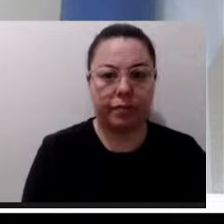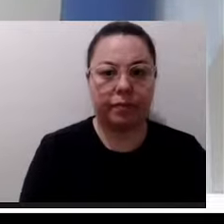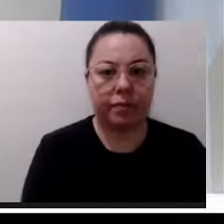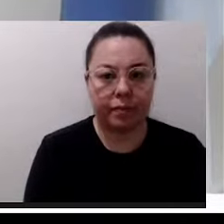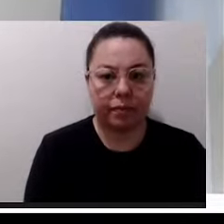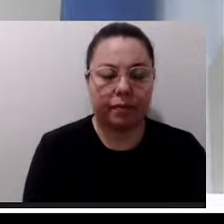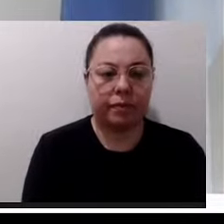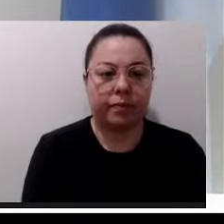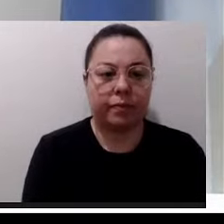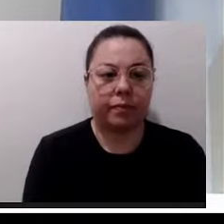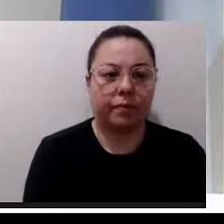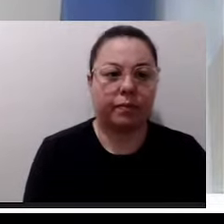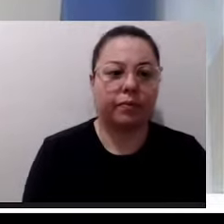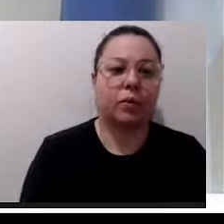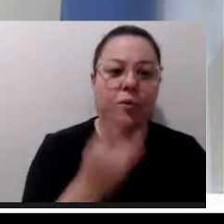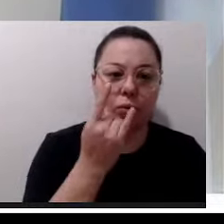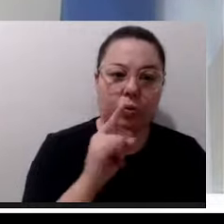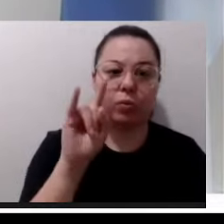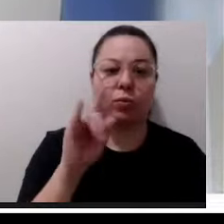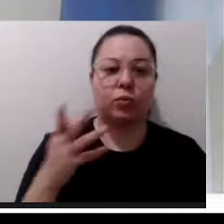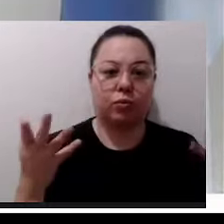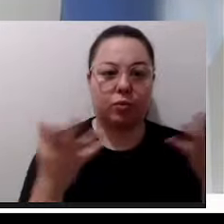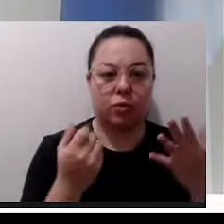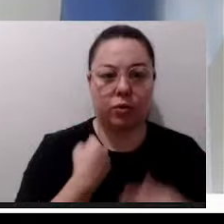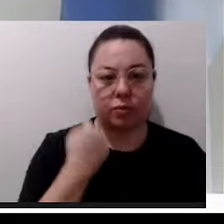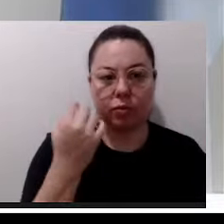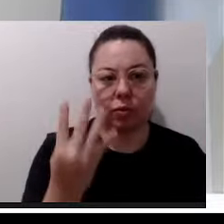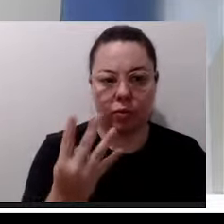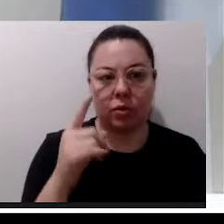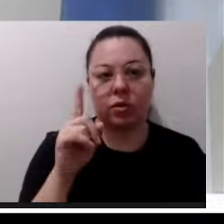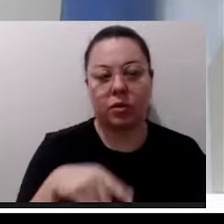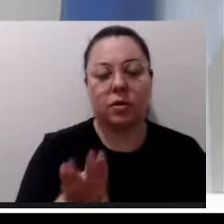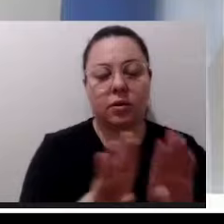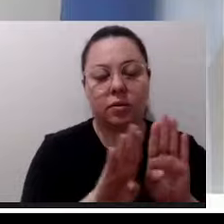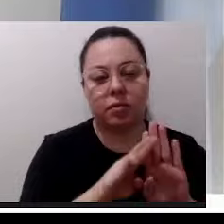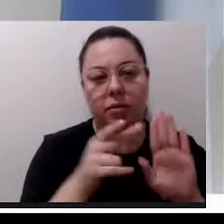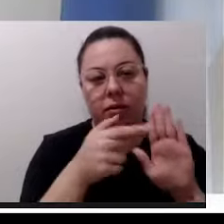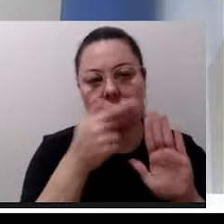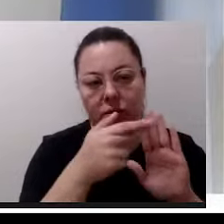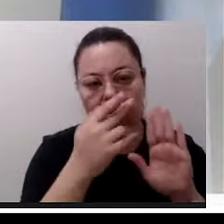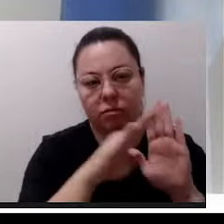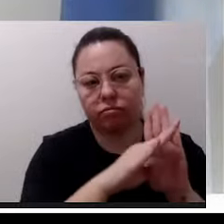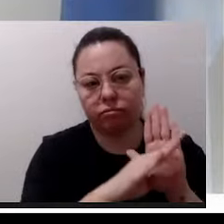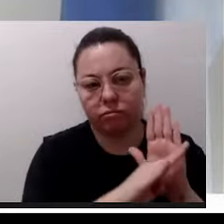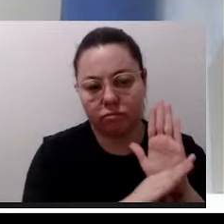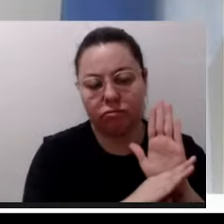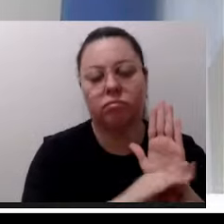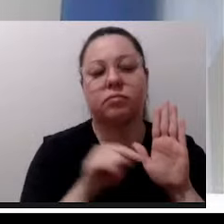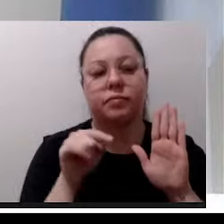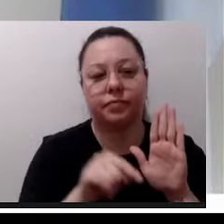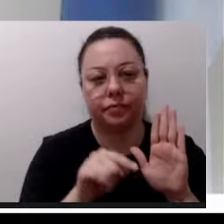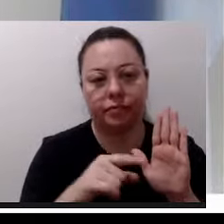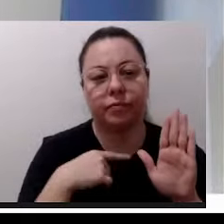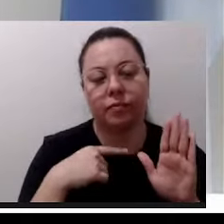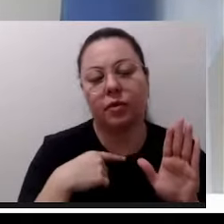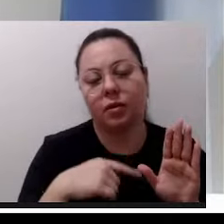O quarto e último, trata-se de minuta de resolução que, norteada pelos